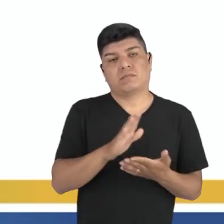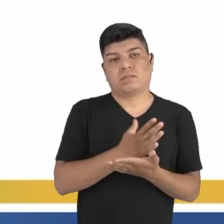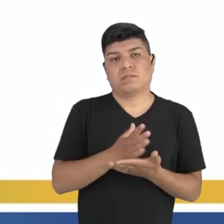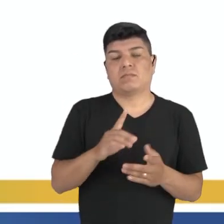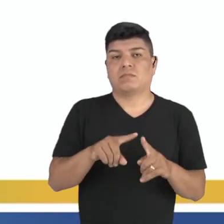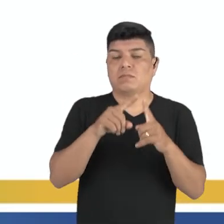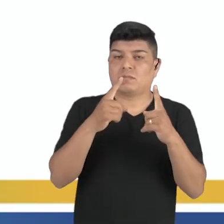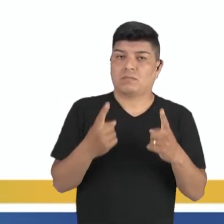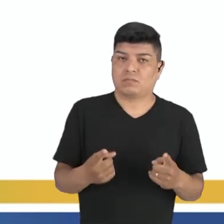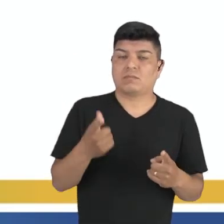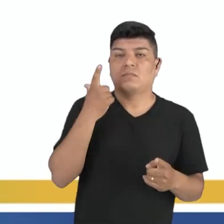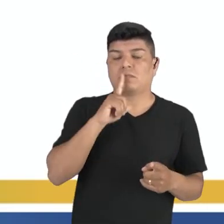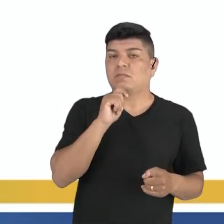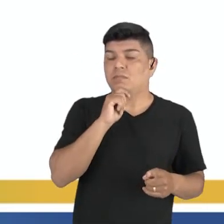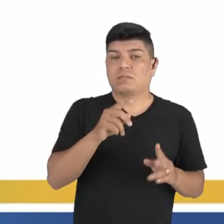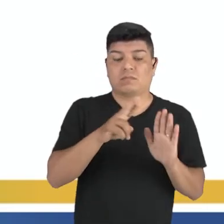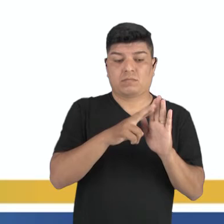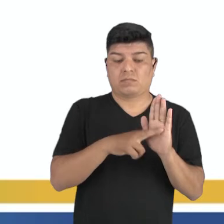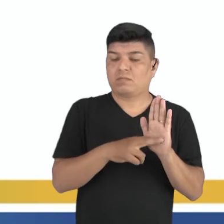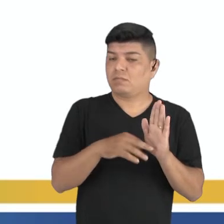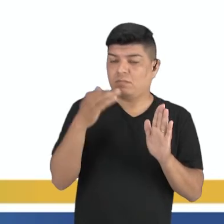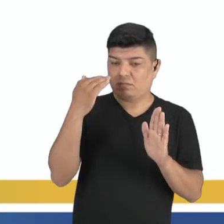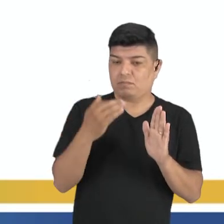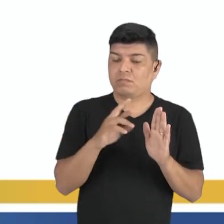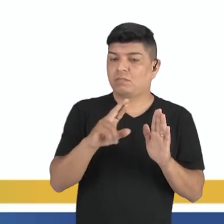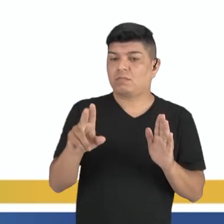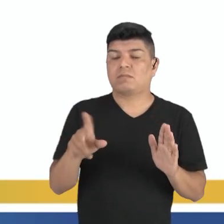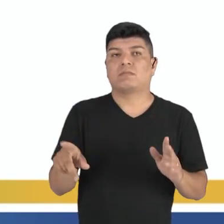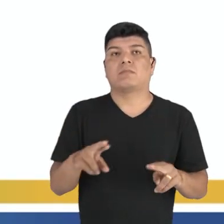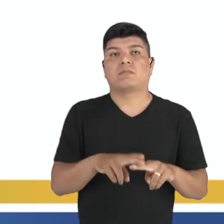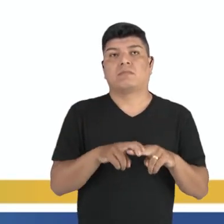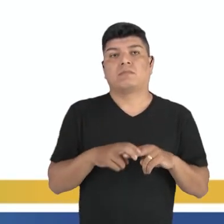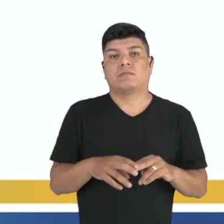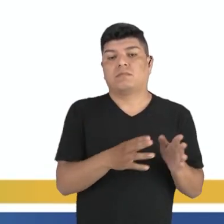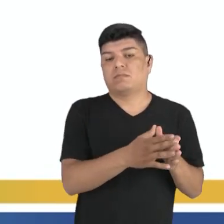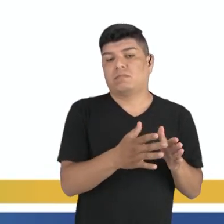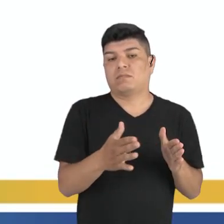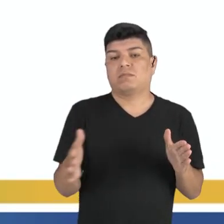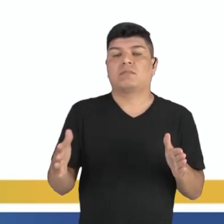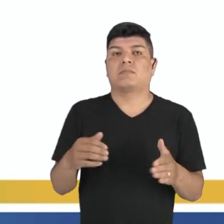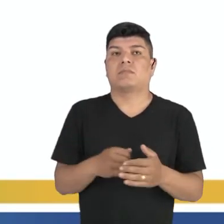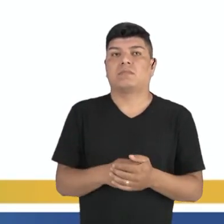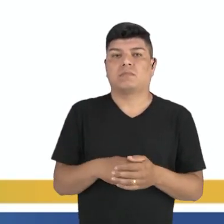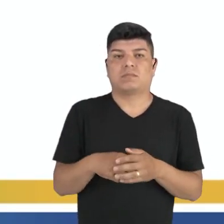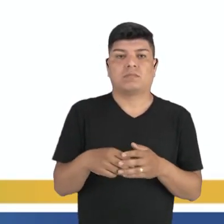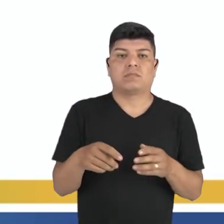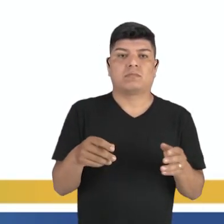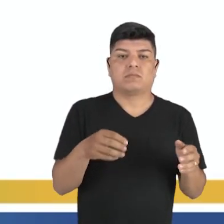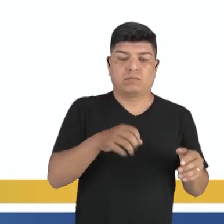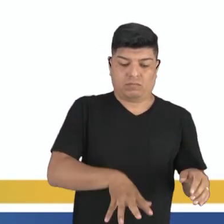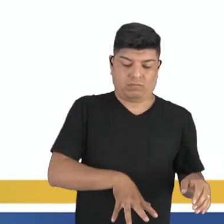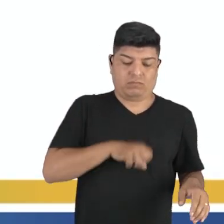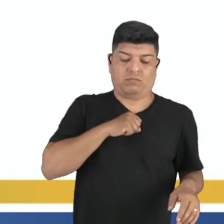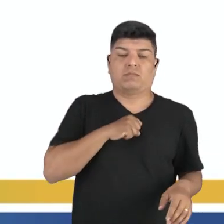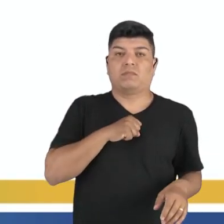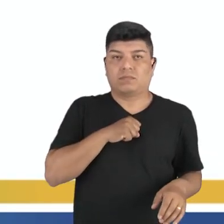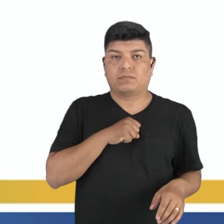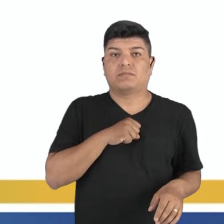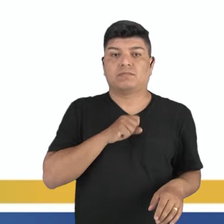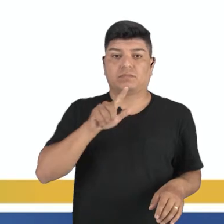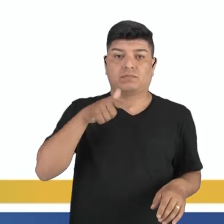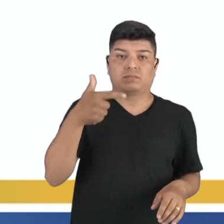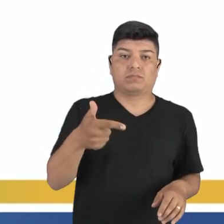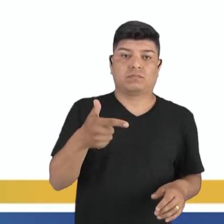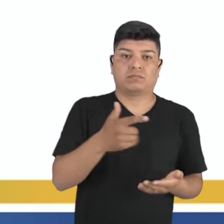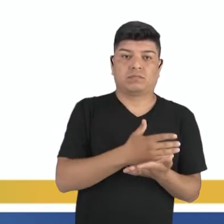mas fora a parte, tá? E esse período ele precede a menopausa, né? E após o